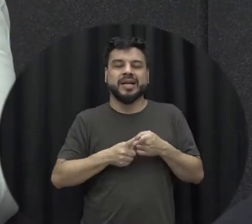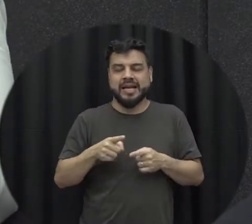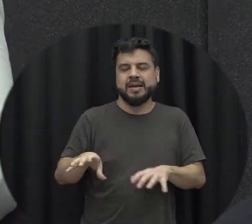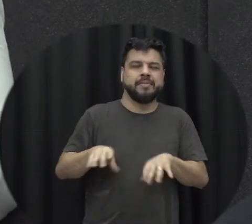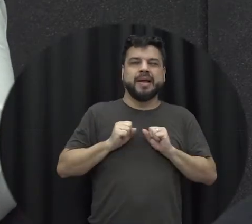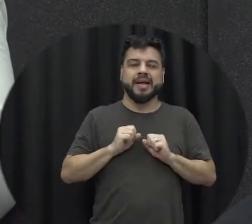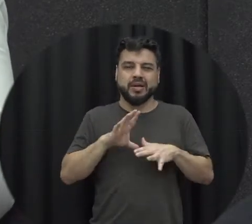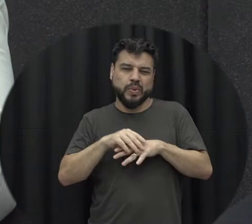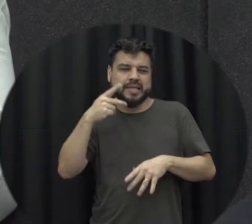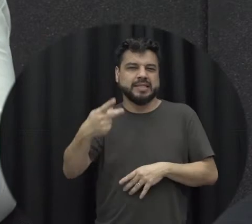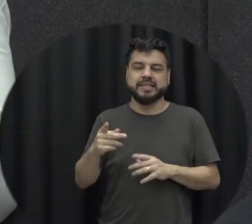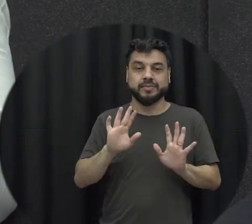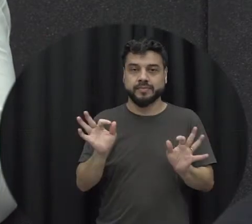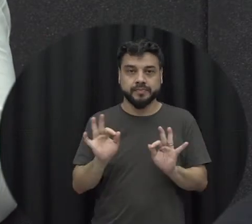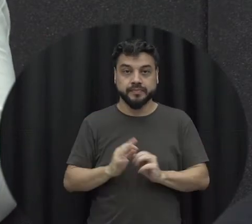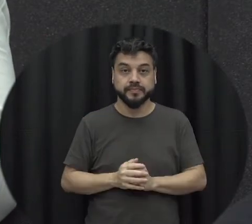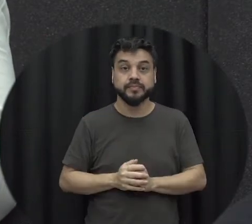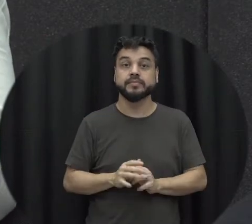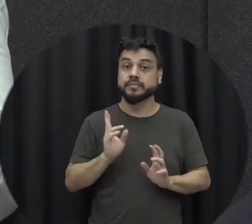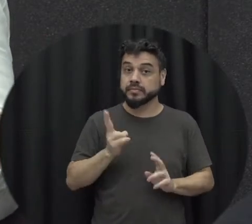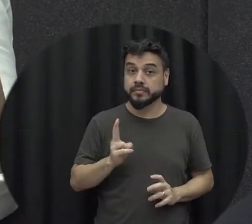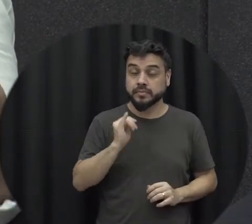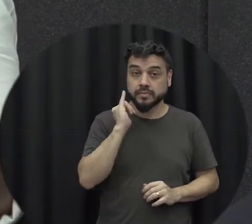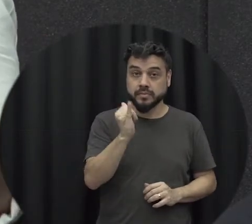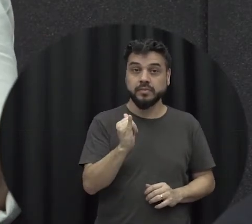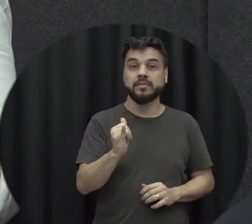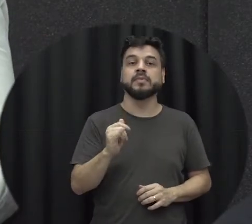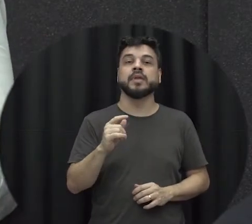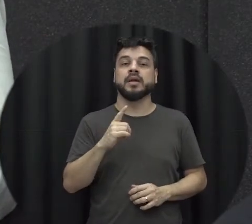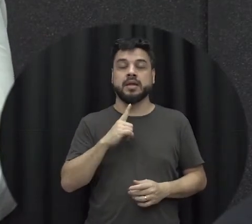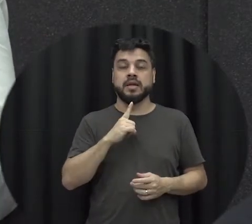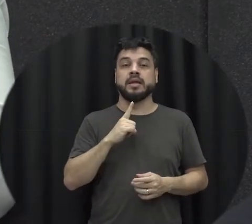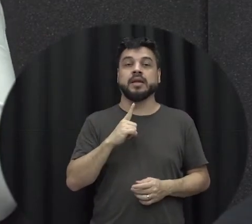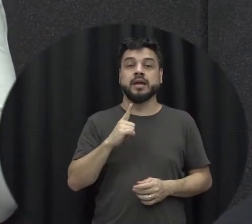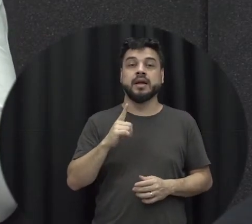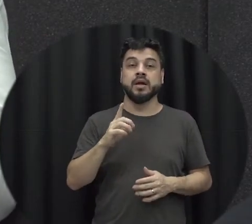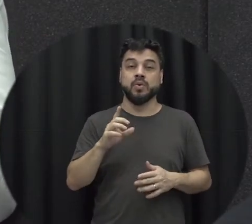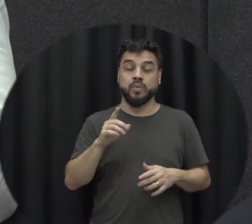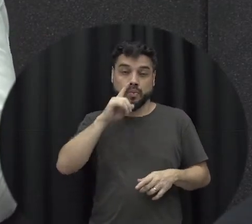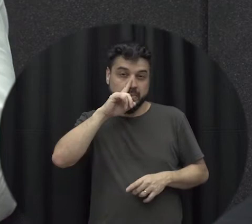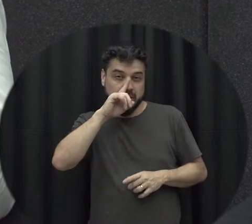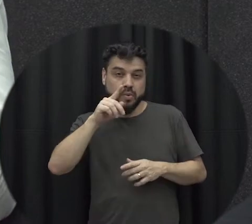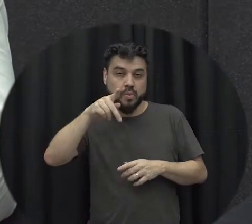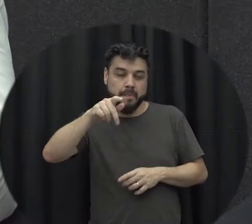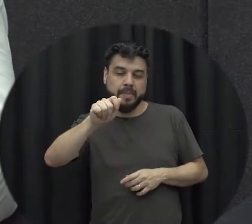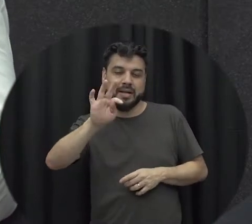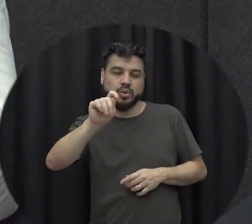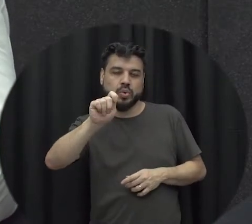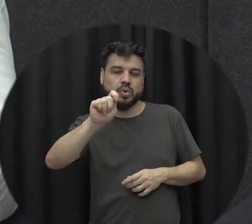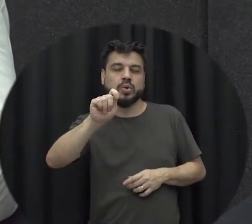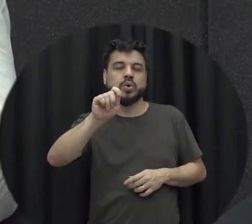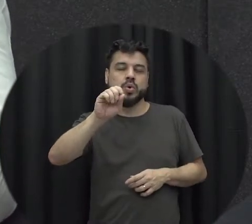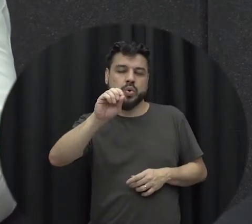ruim. Mas eu sempre reforço assim, que os patogênicos, para a gente principalmente, né, é